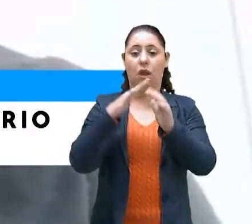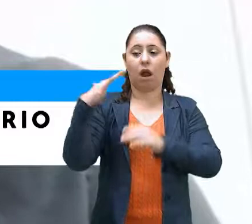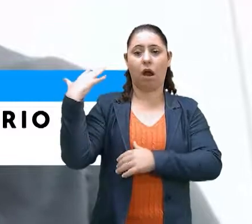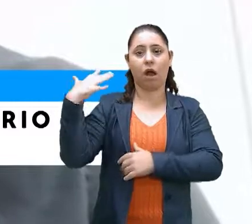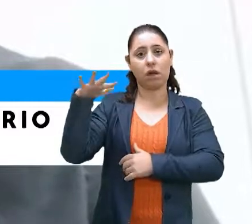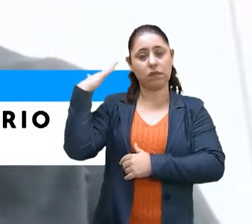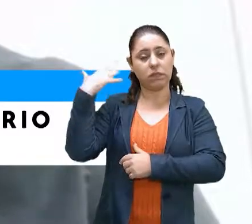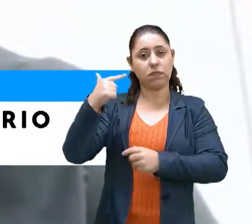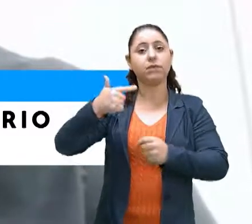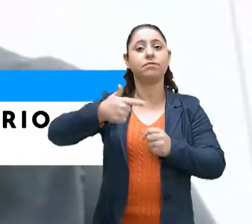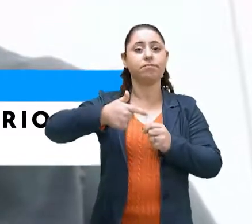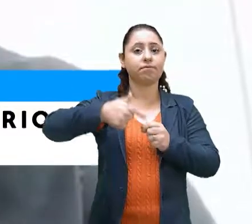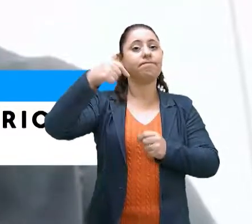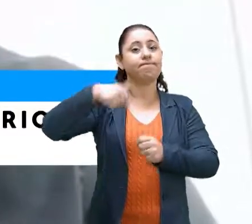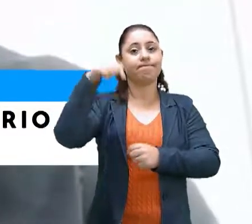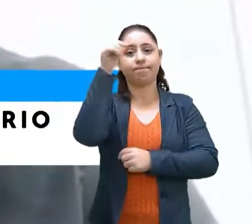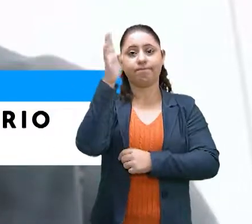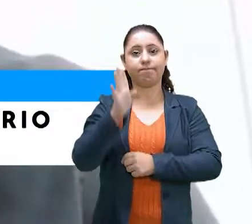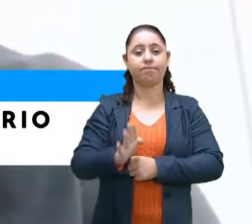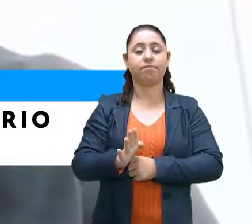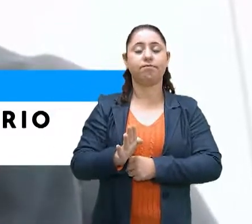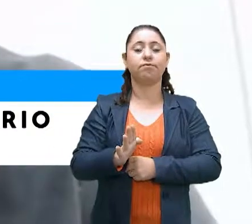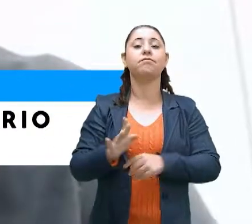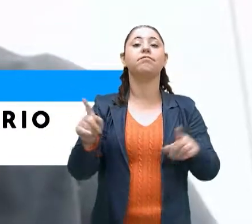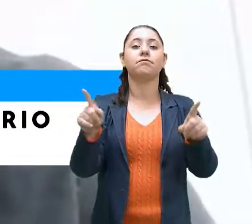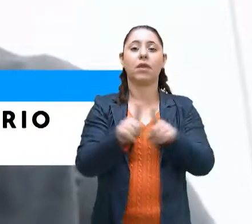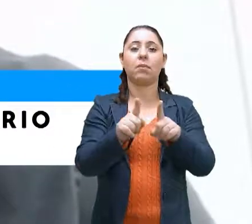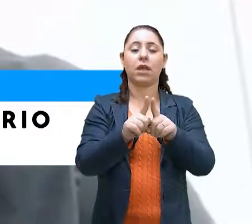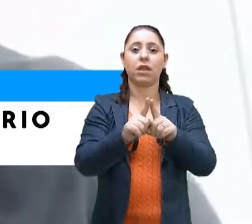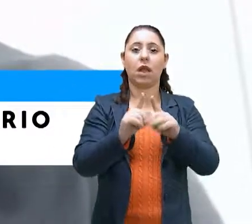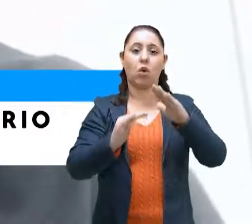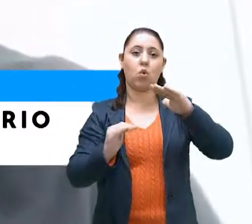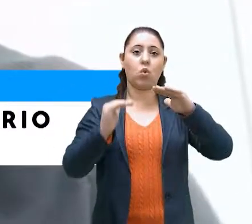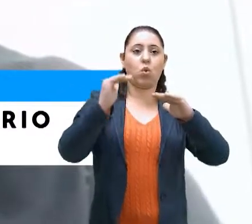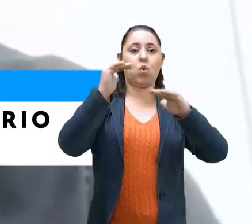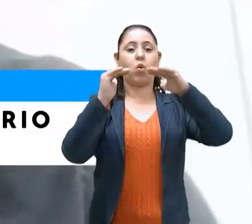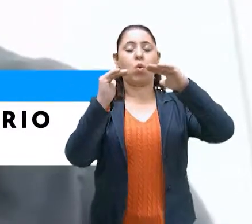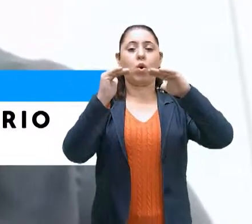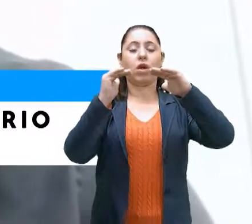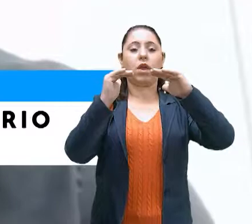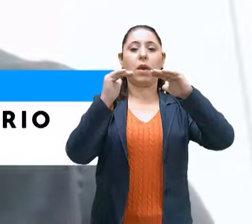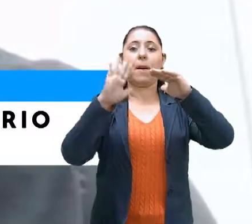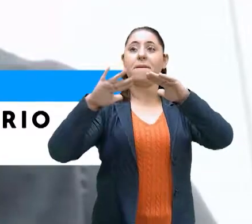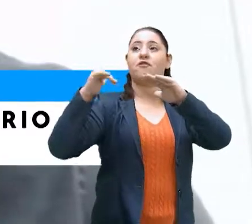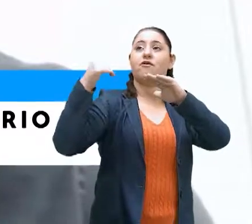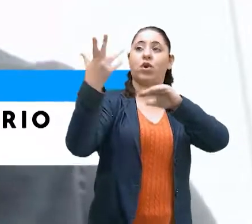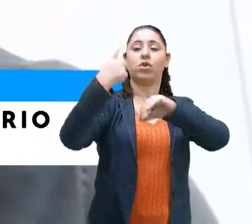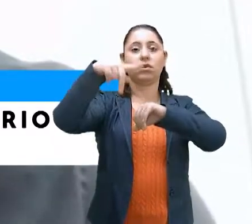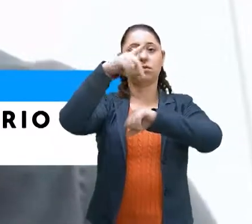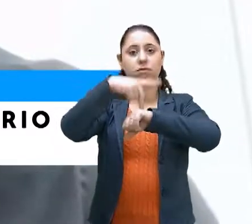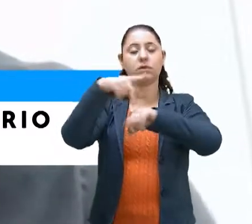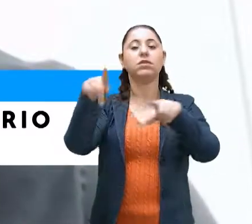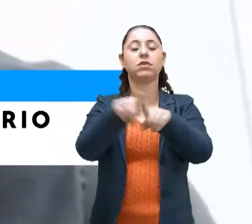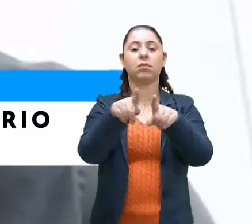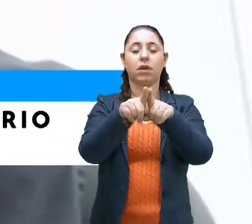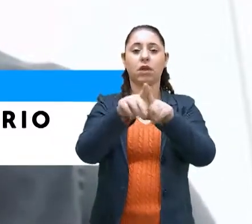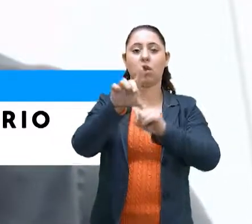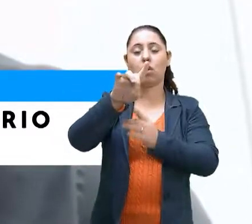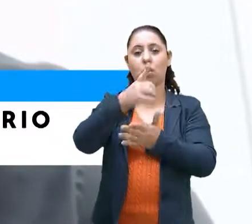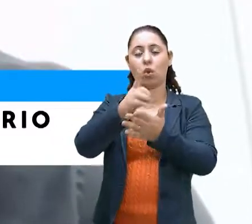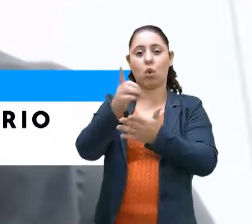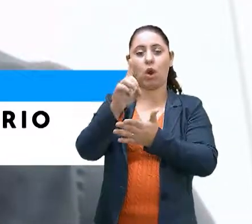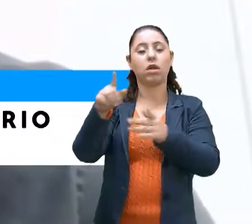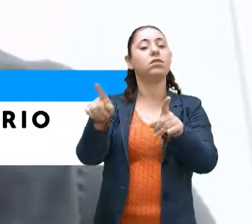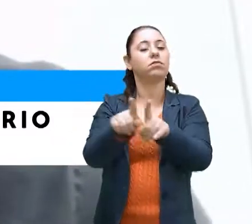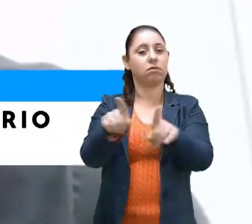o preço do petróleo, dos combustíveis aqui no Brasil com os preços praticados no mercado